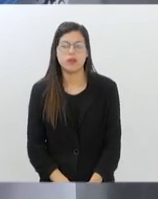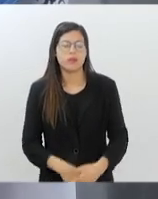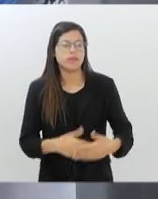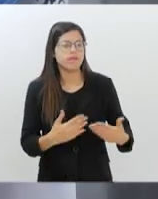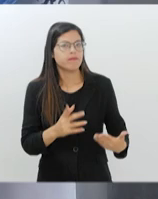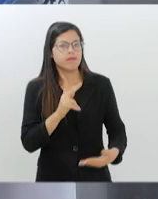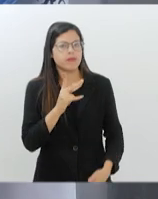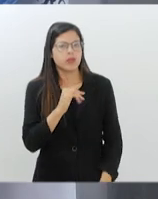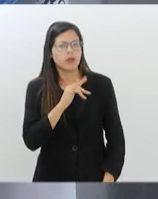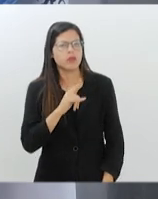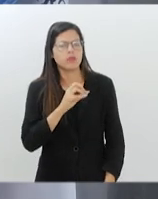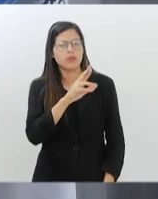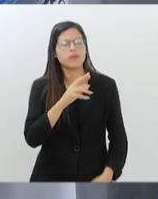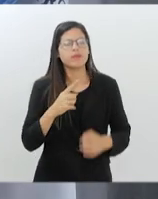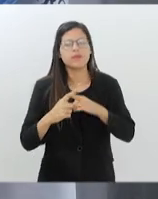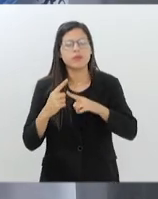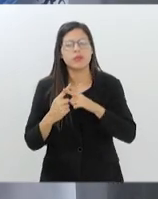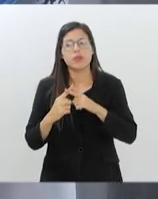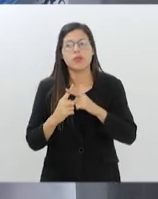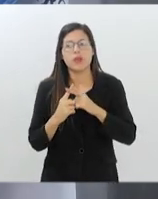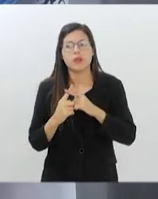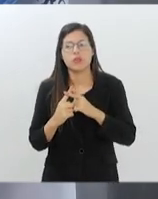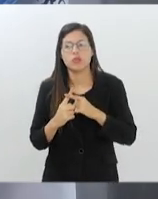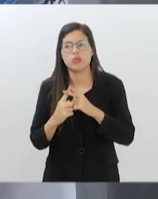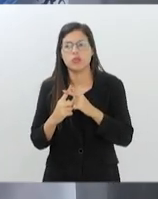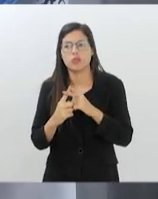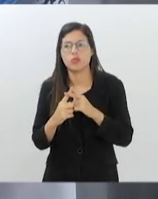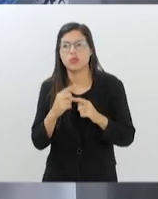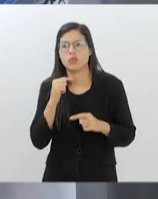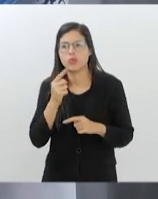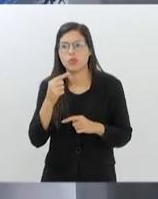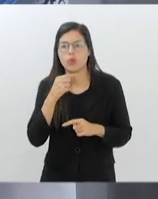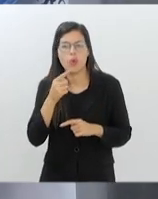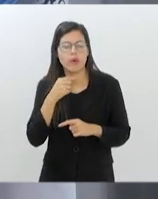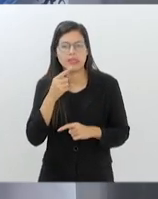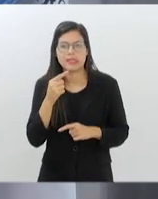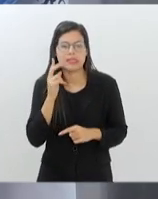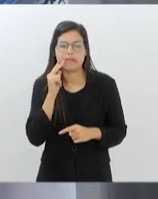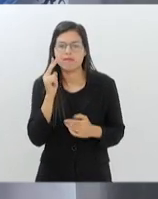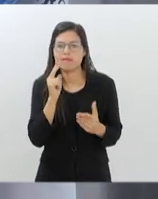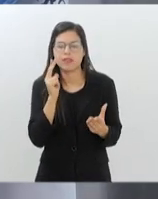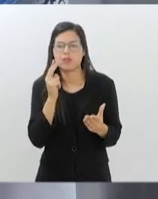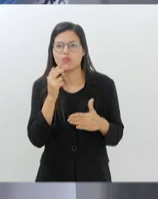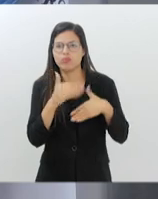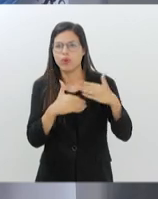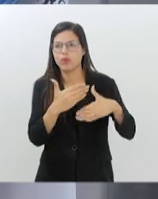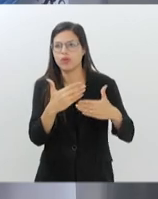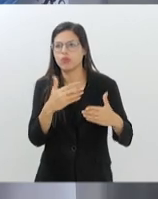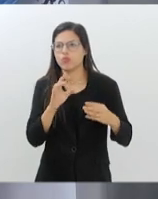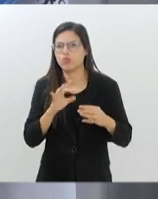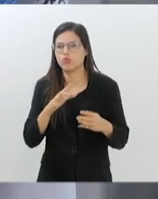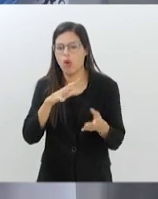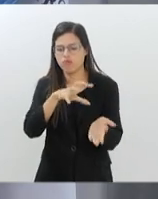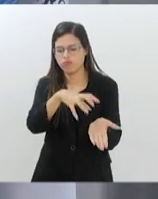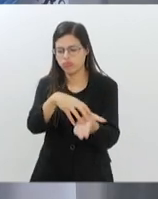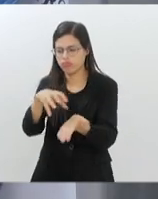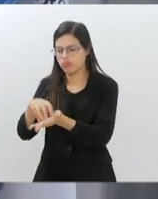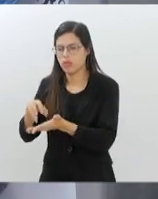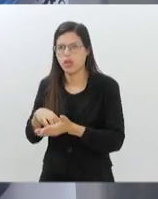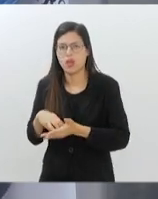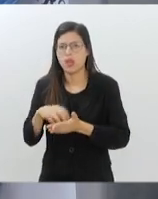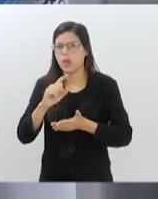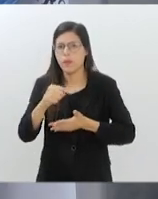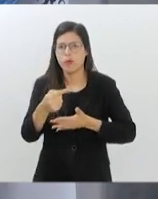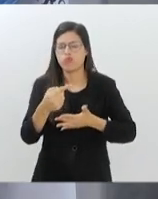processo nenhum a gente só consegue enxergar a descentralização das secretarias pra casa civil a partir daí não tem mais transparência de